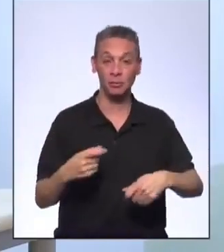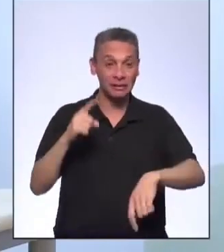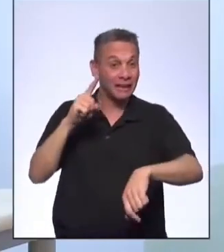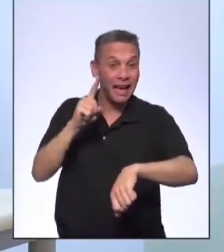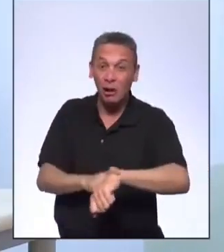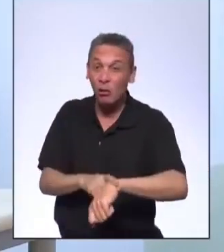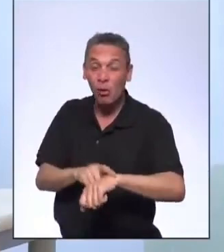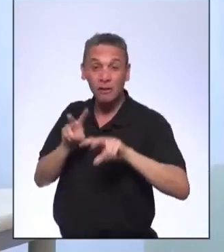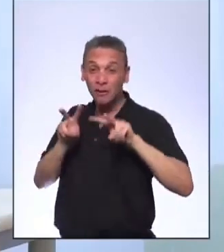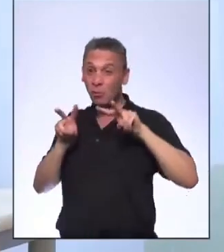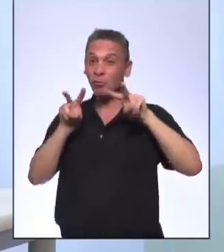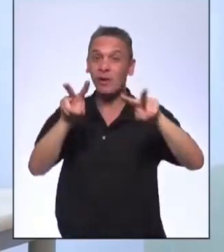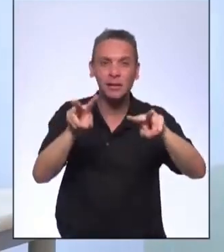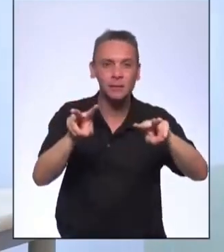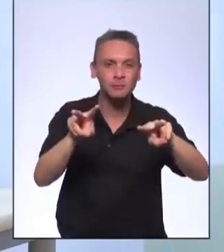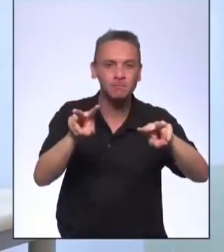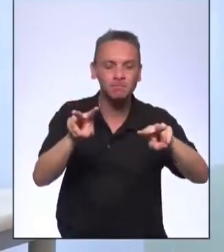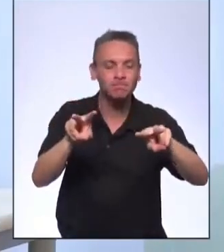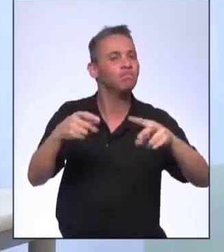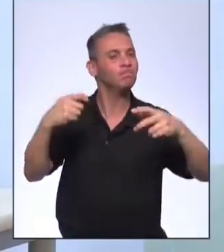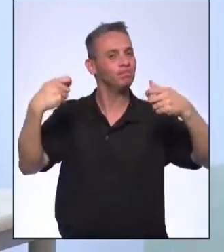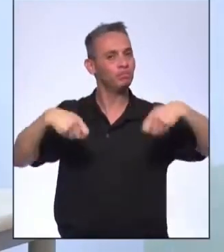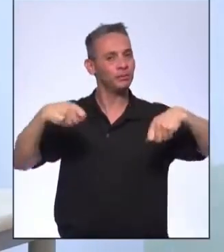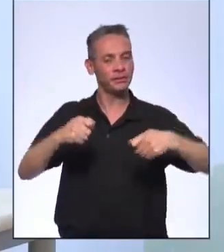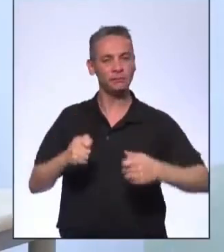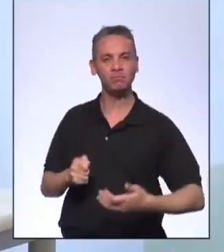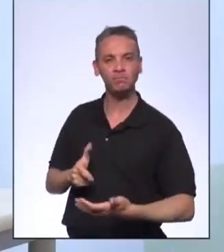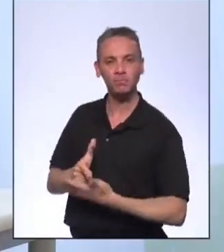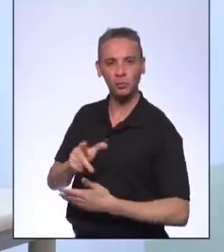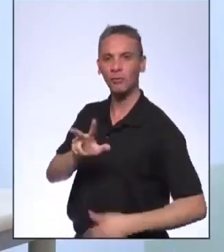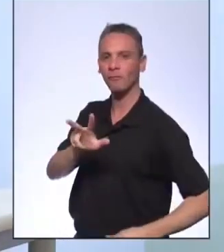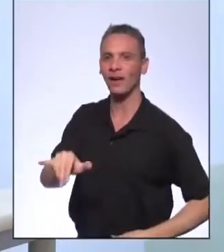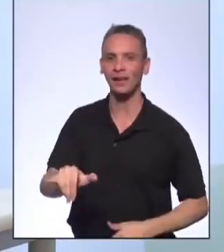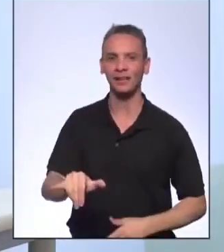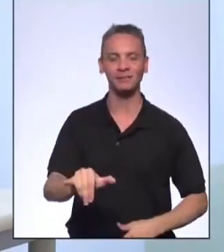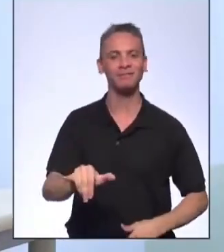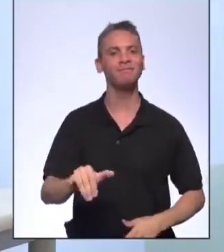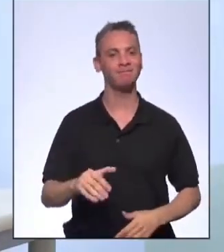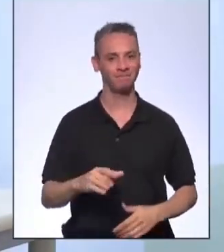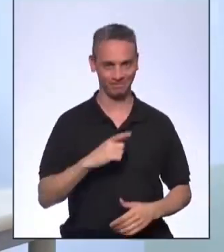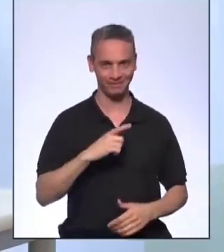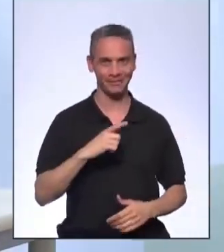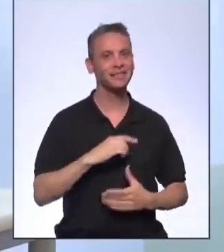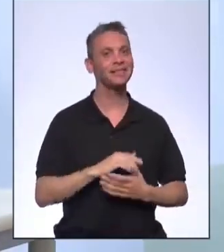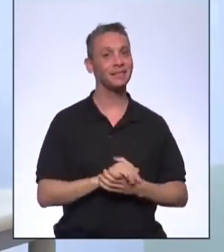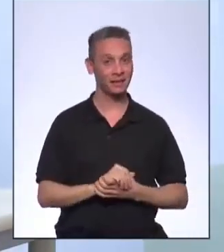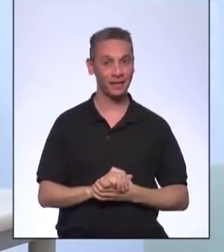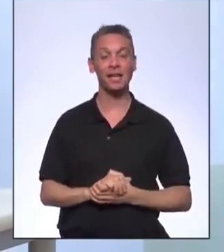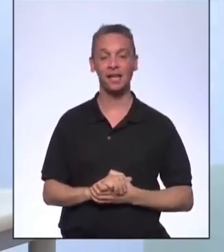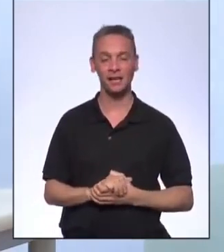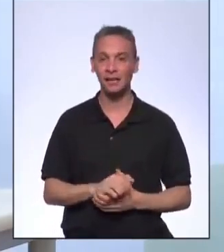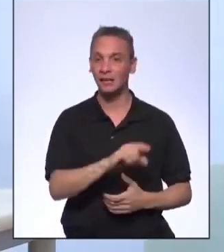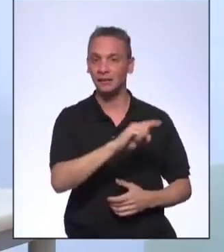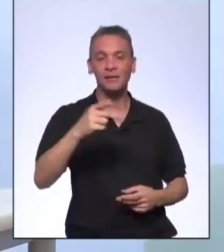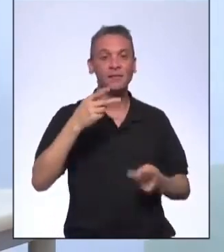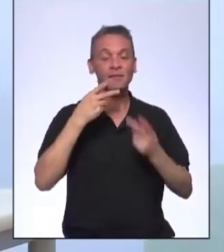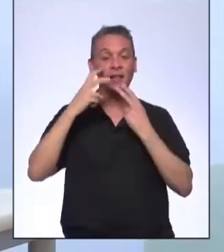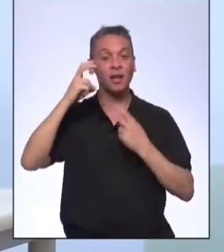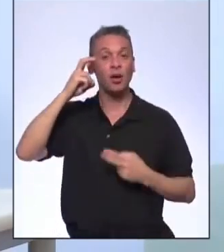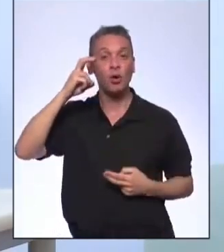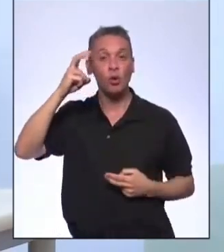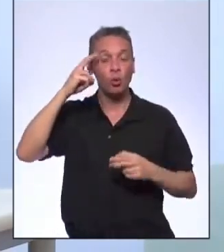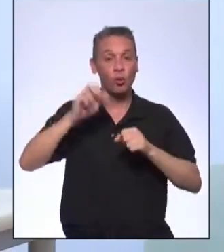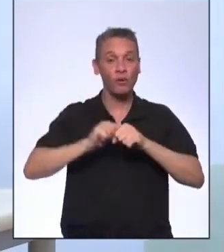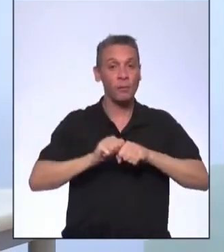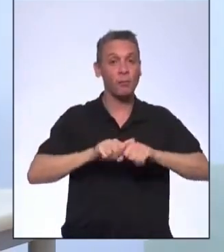momento eu descobri que eu preciso disso e não consigo viver minha vida sem isso mais. Então, o que a gente está falando sobre a cultura em massa é para